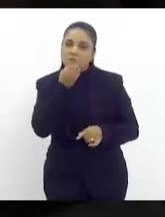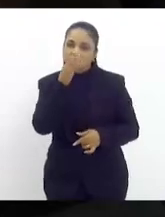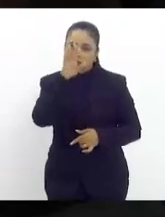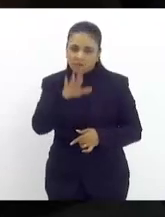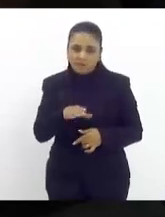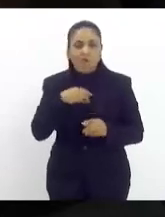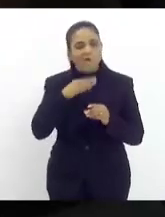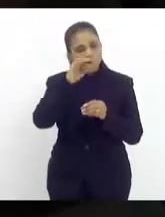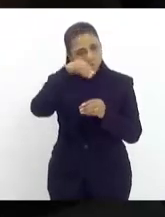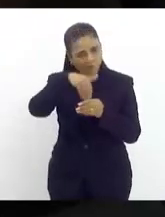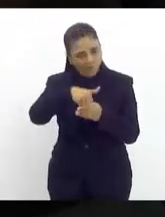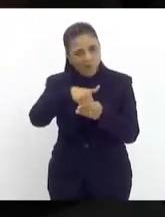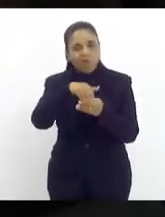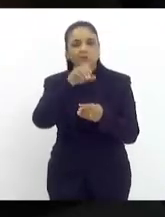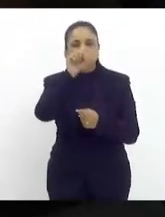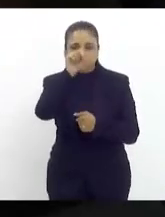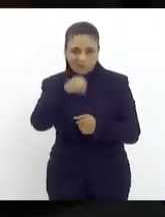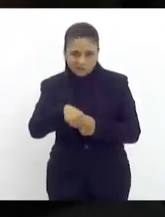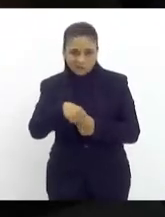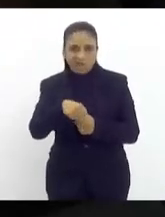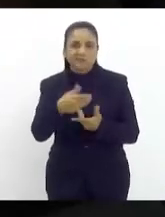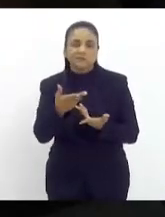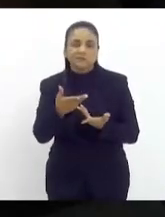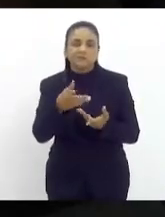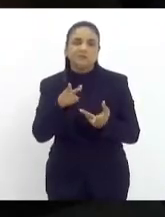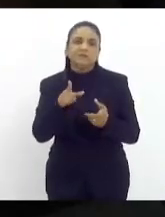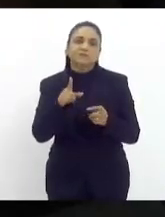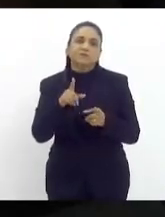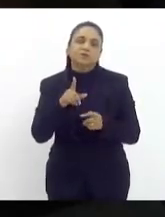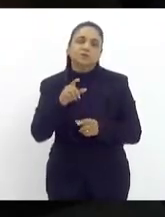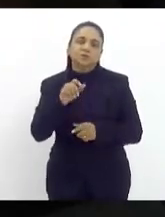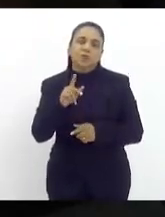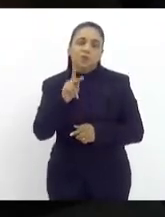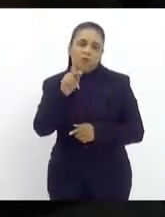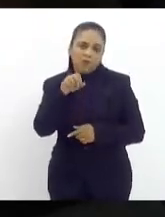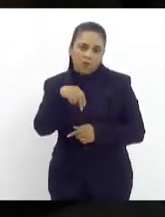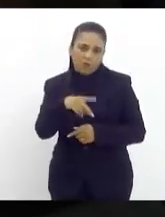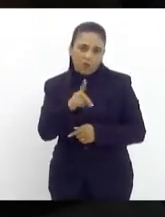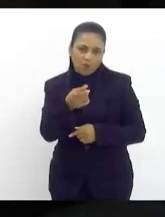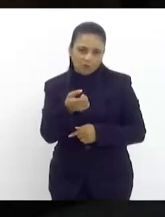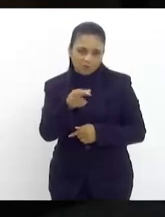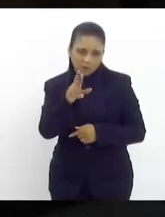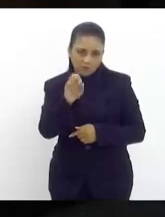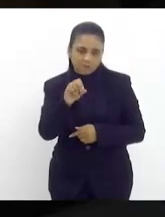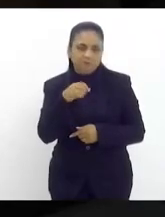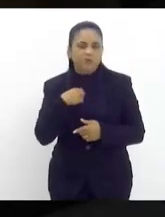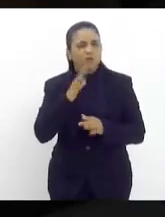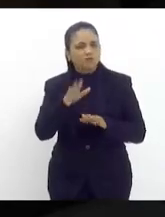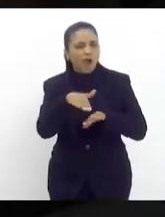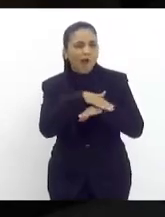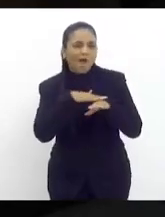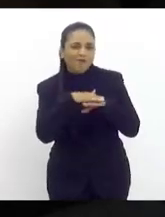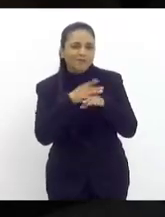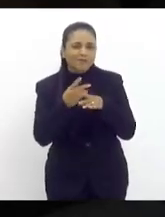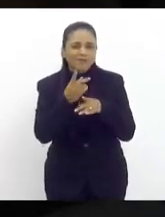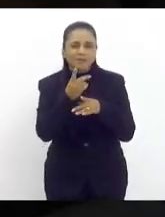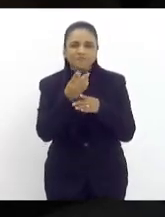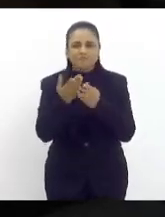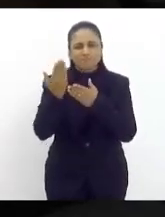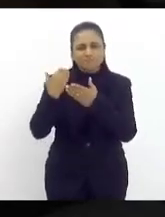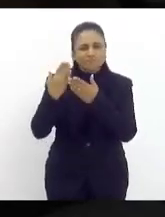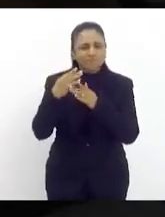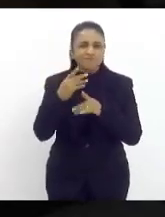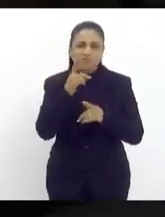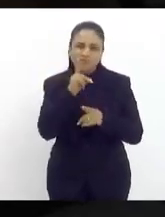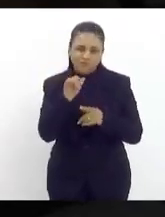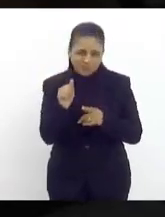Konder. E eu tive um prazer de estar falando com ele alguns dias atrás, uma demanda da Secretaria